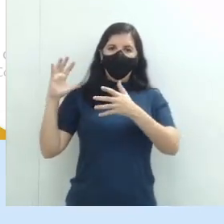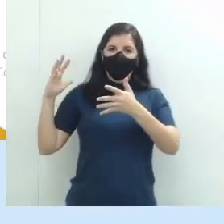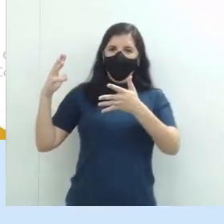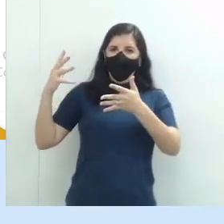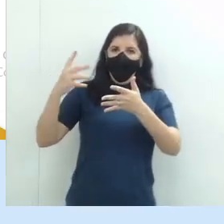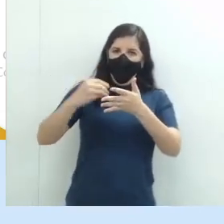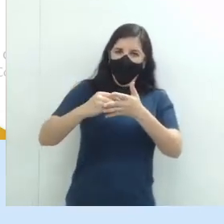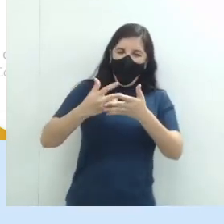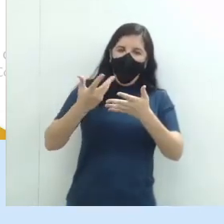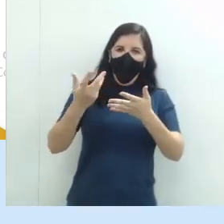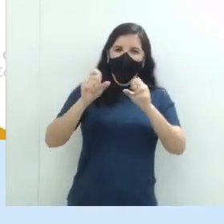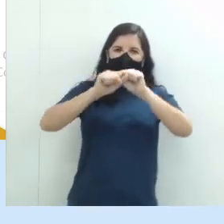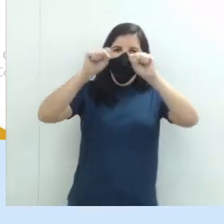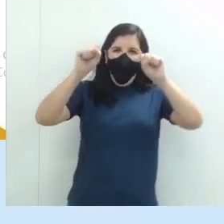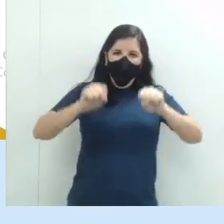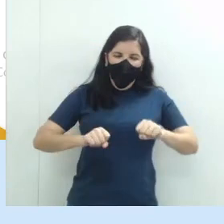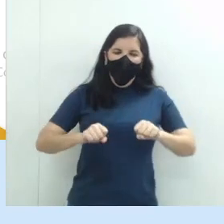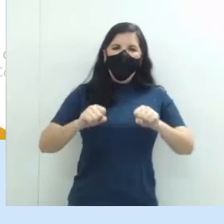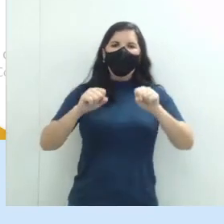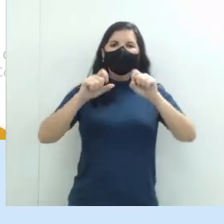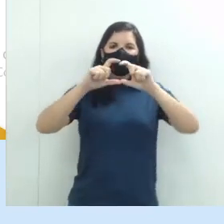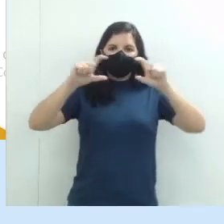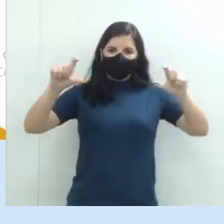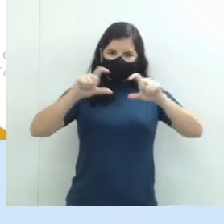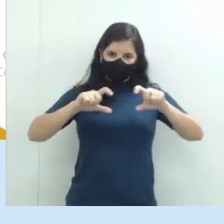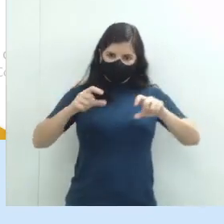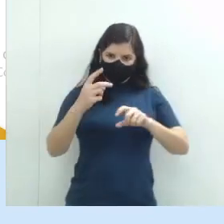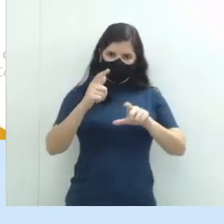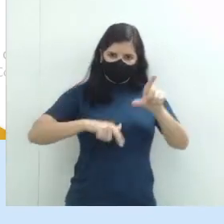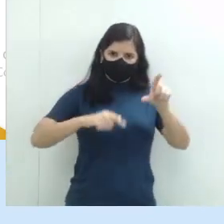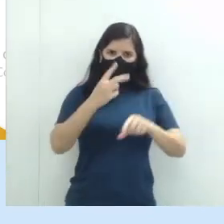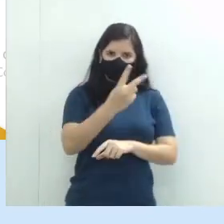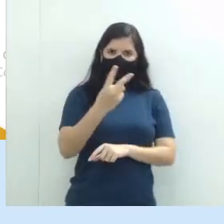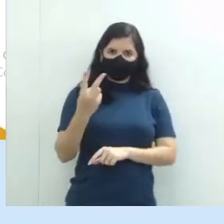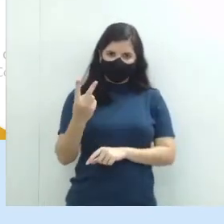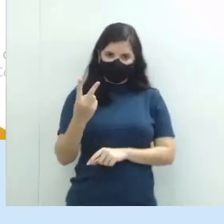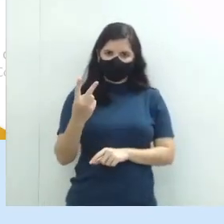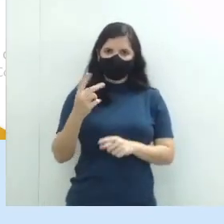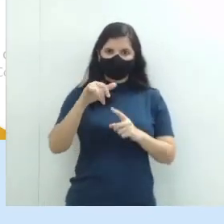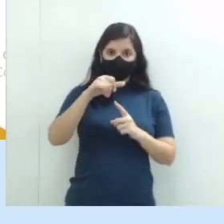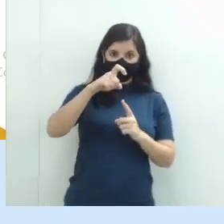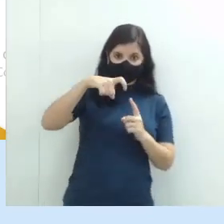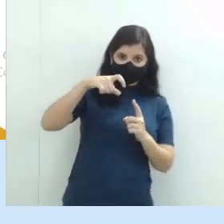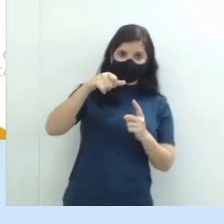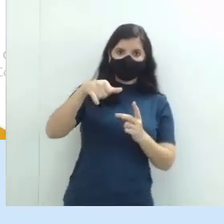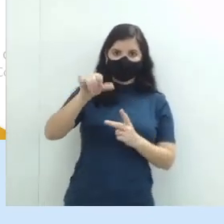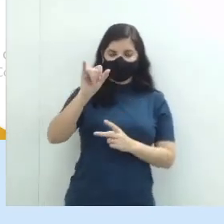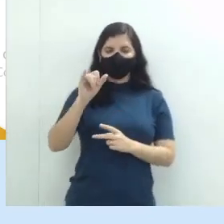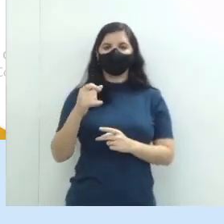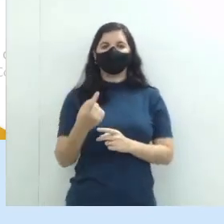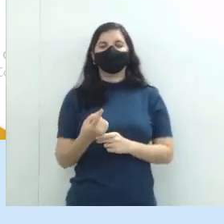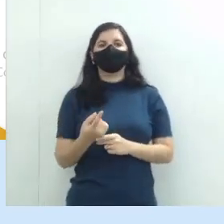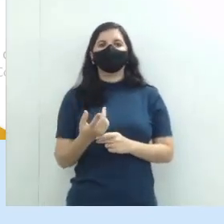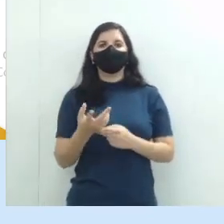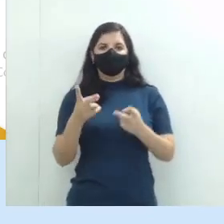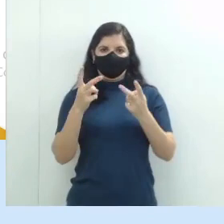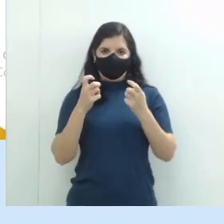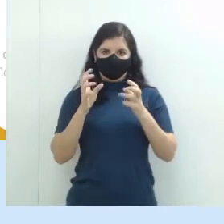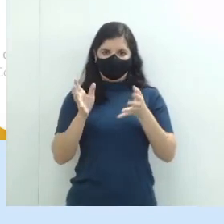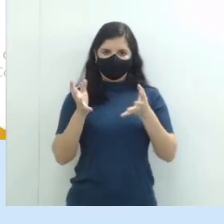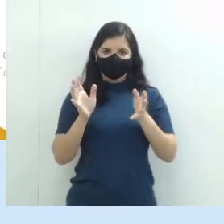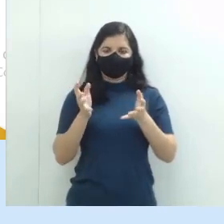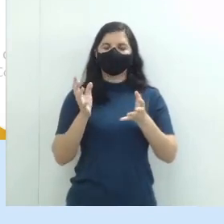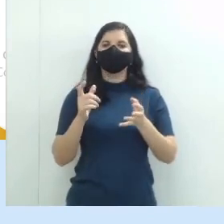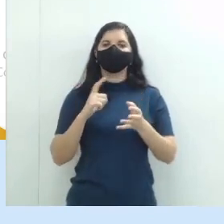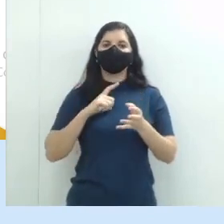recapitulamos o que é sistema de equação com duas incógnitas, polinomial do primeiro grau, tá?